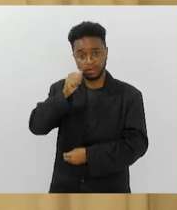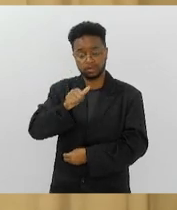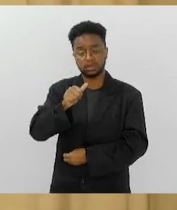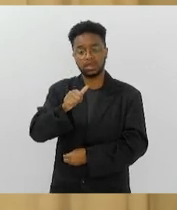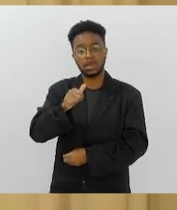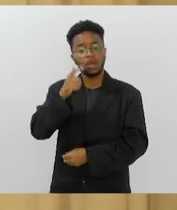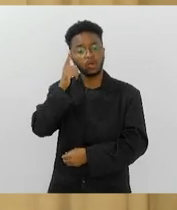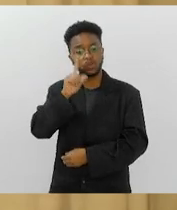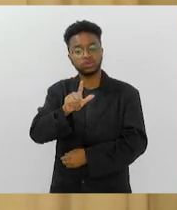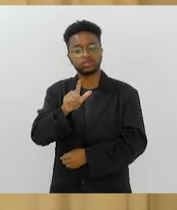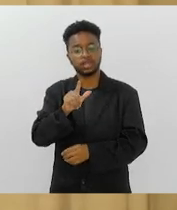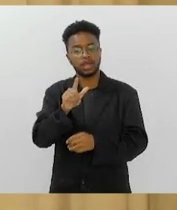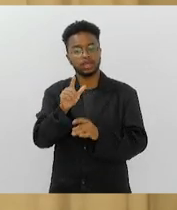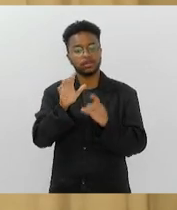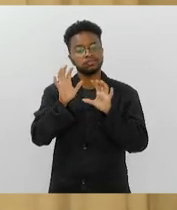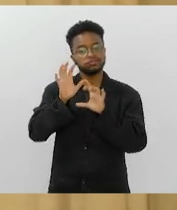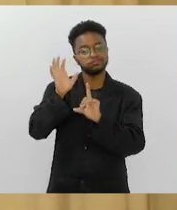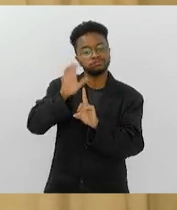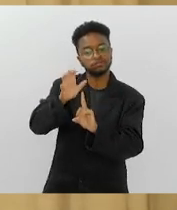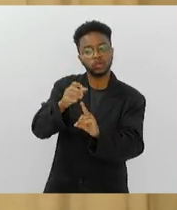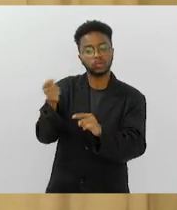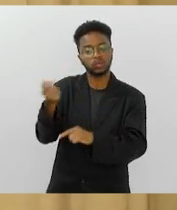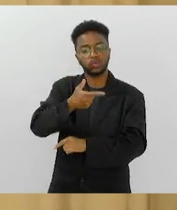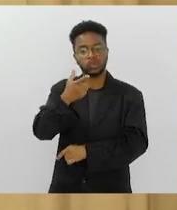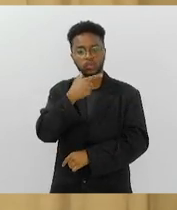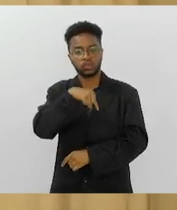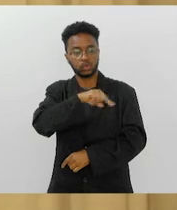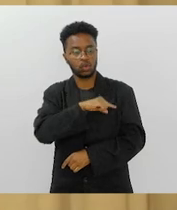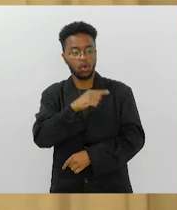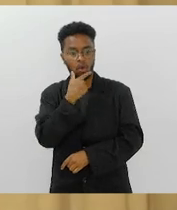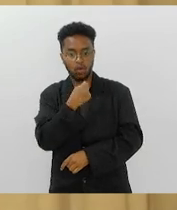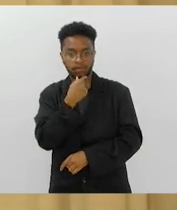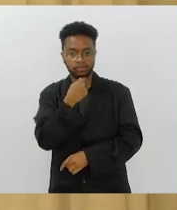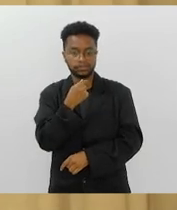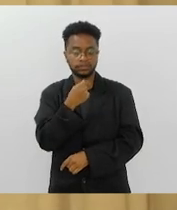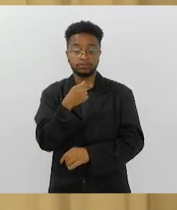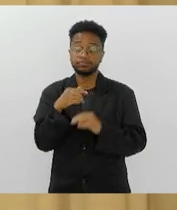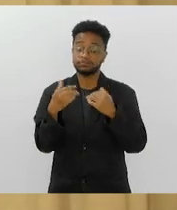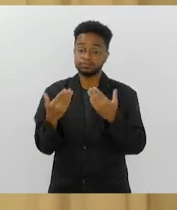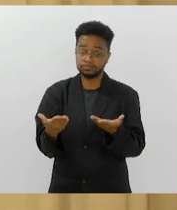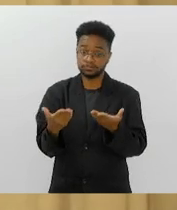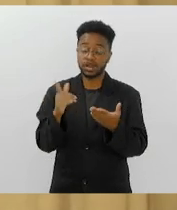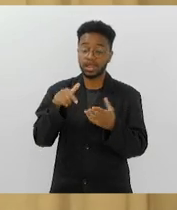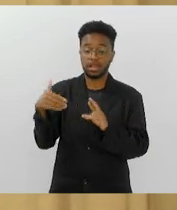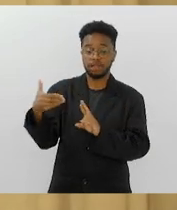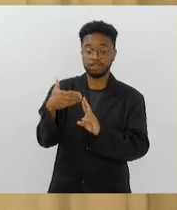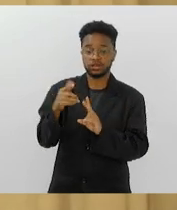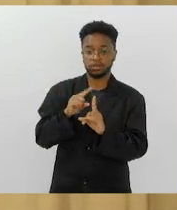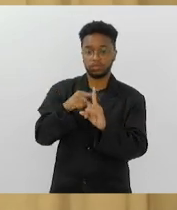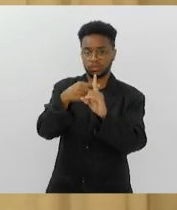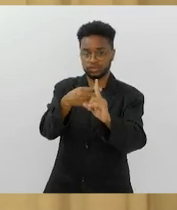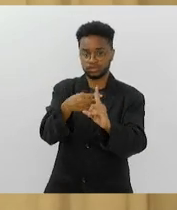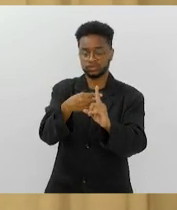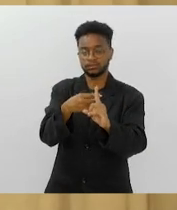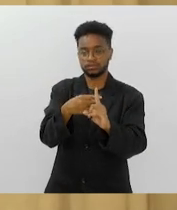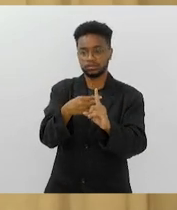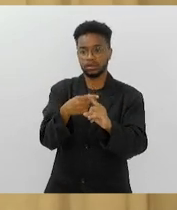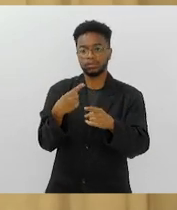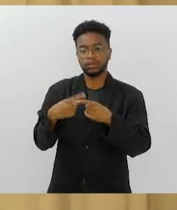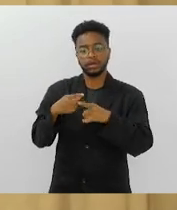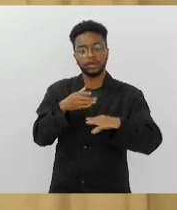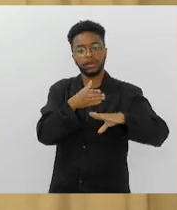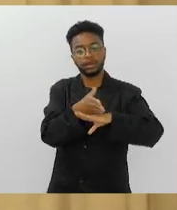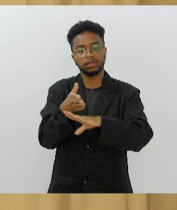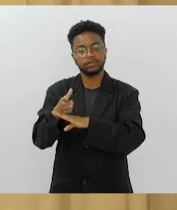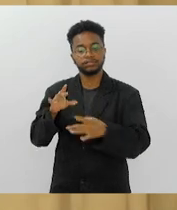esse efeito do que nós no masculino. É impressionante. Então, esse referencial positivo, essa porta de entrada em